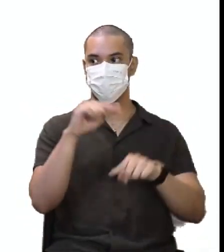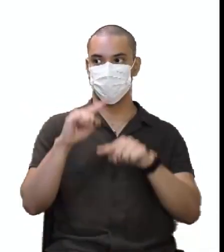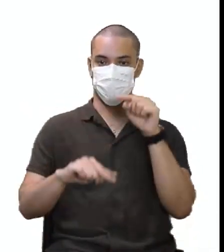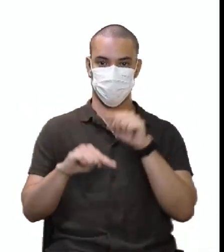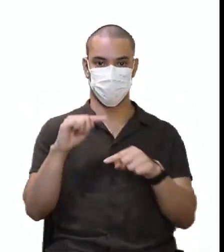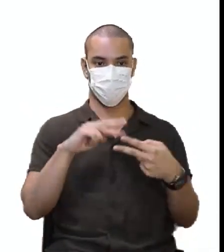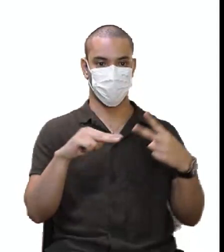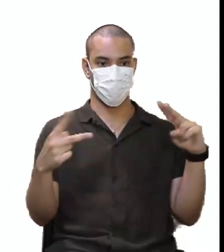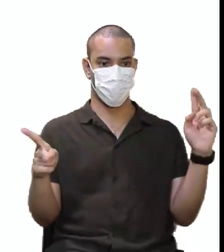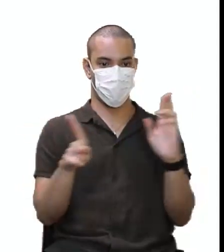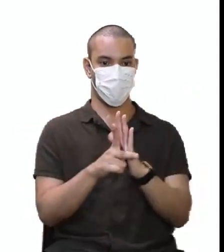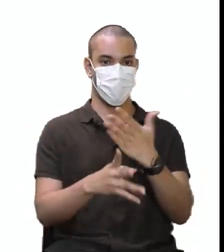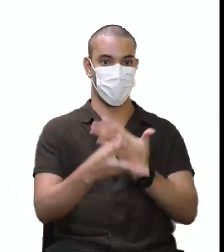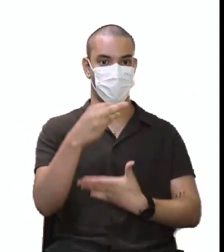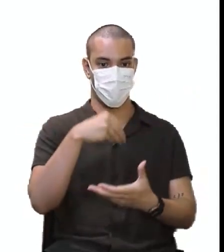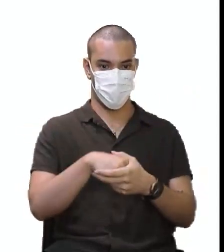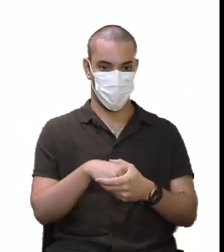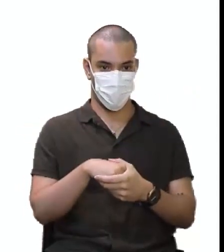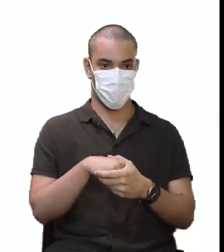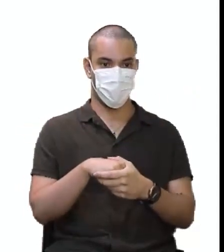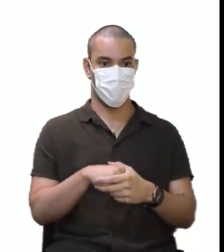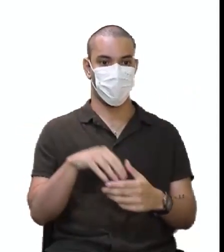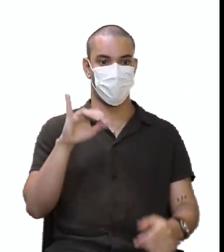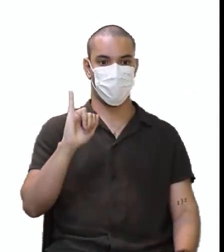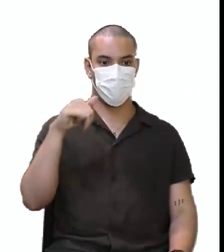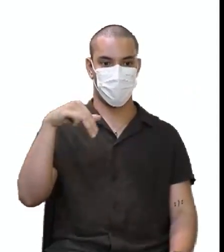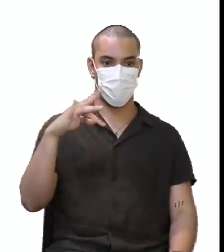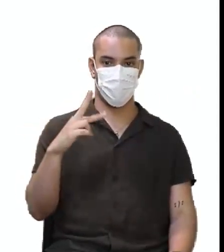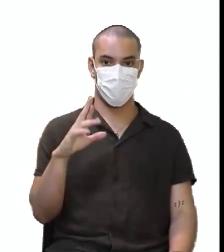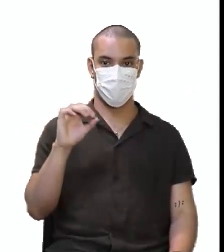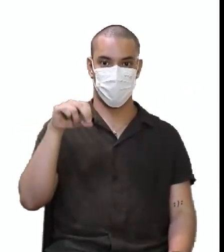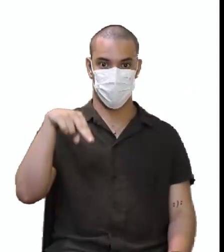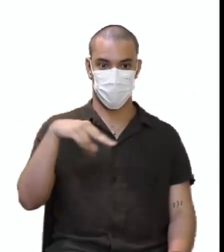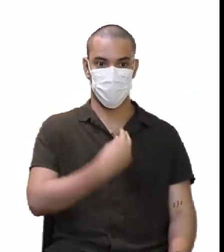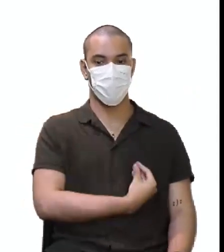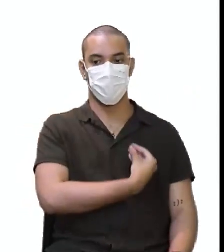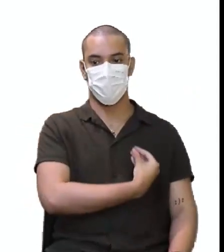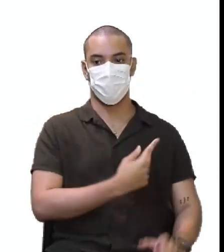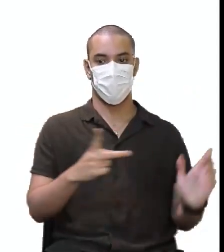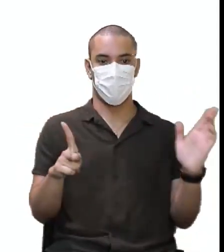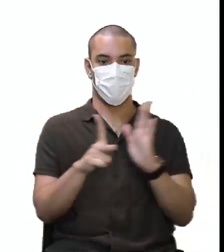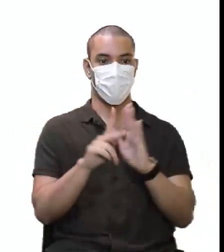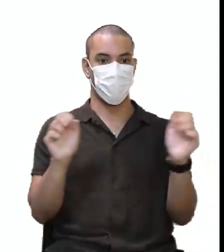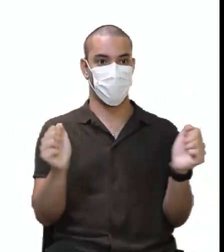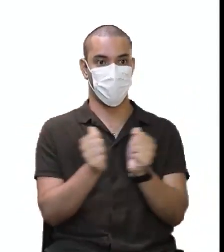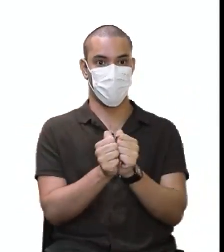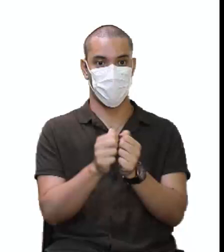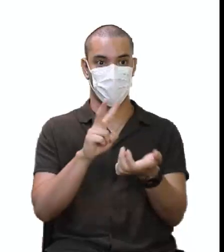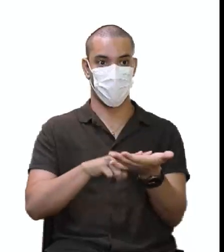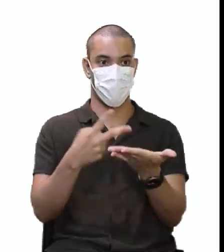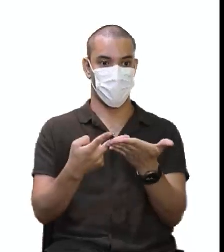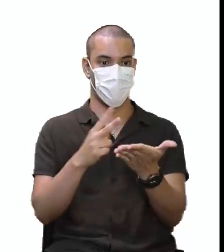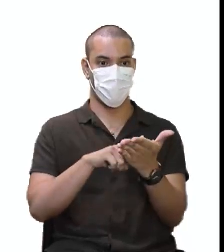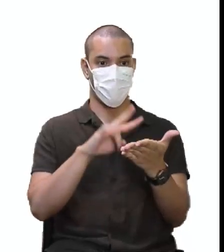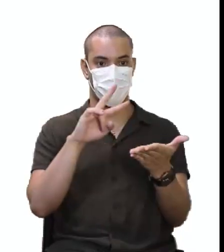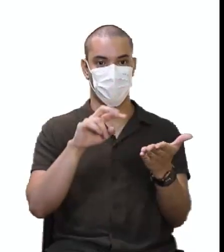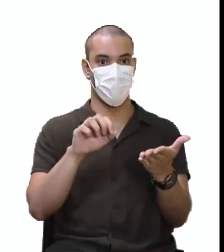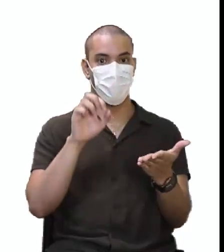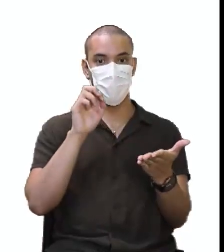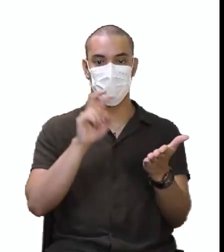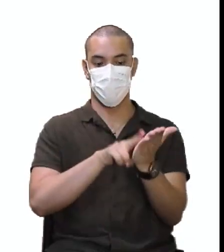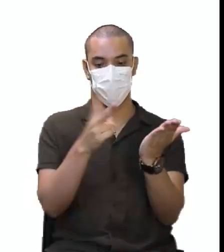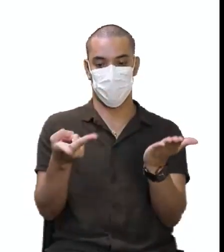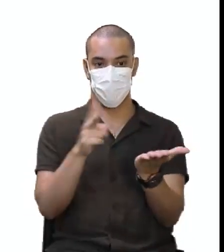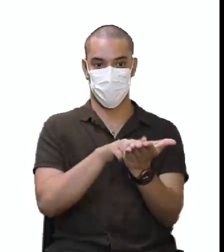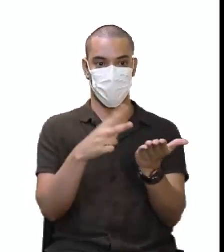vai sofrer esses dois processos. Os introns, eles só participam da transcrição, eles são excluídos aí da tradução,